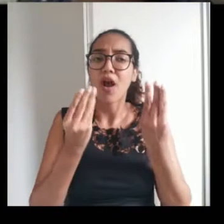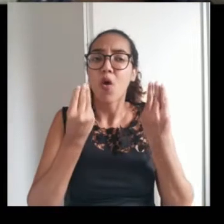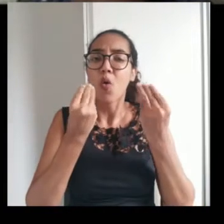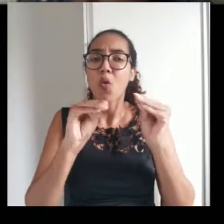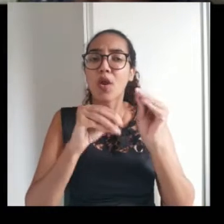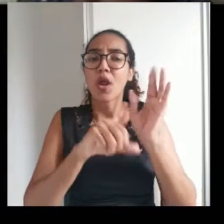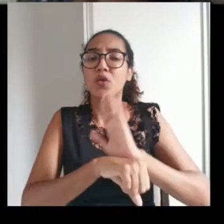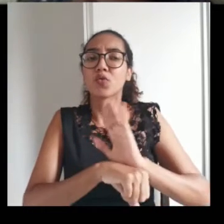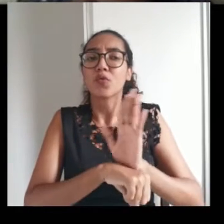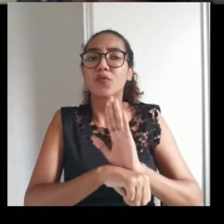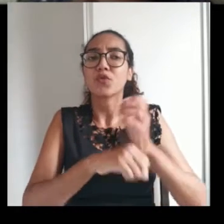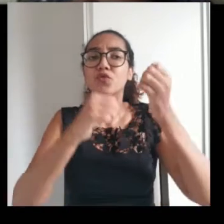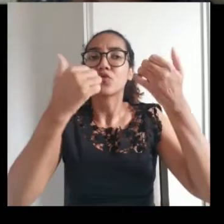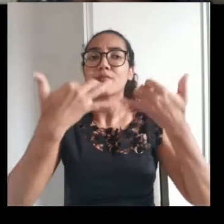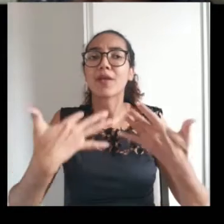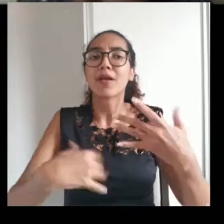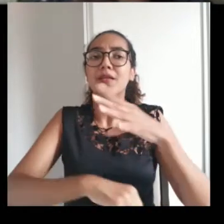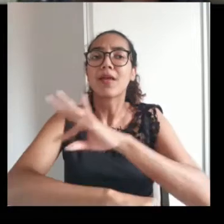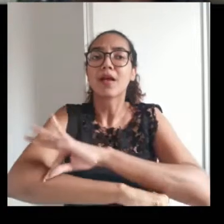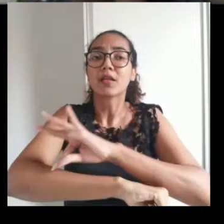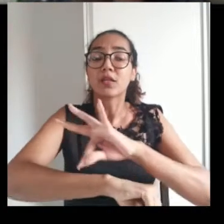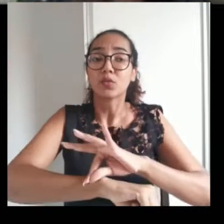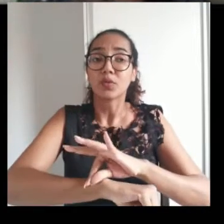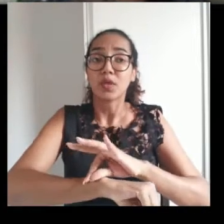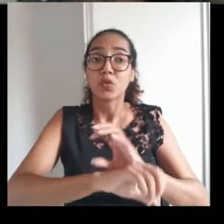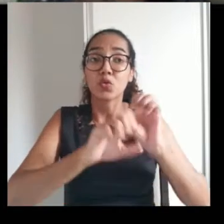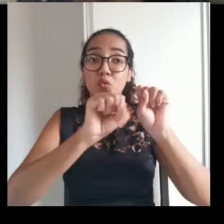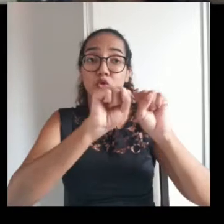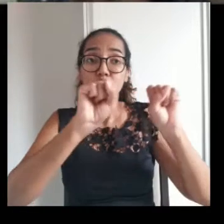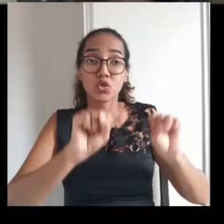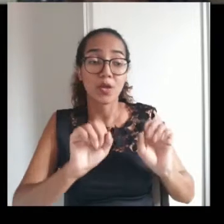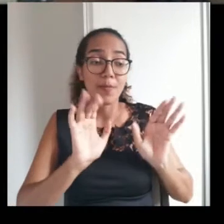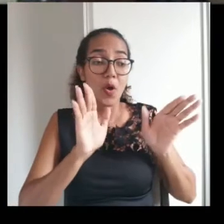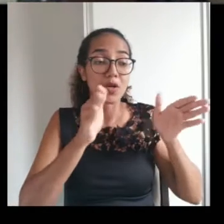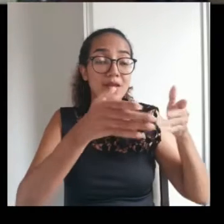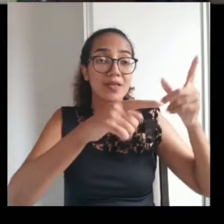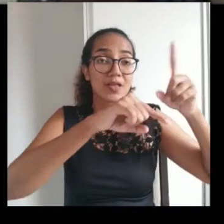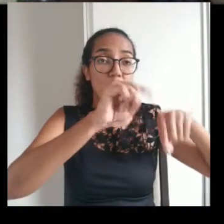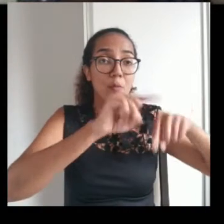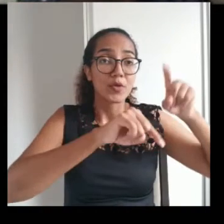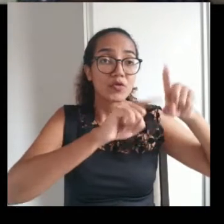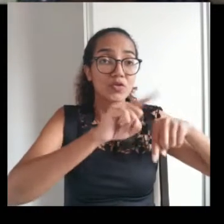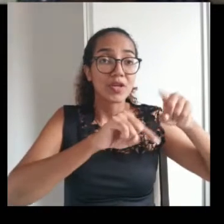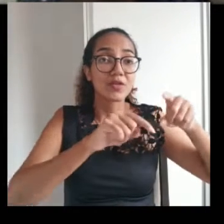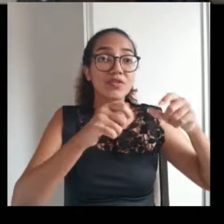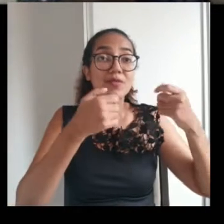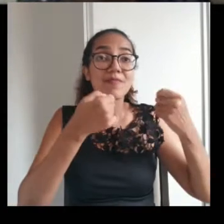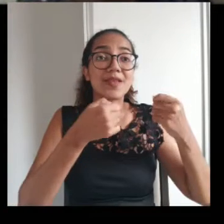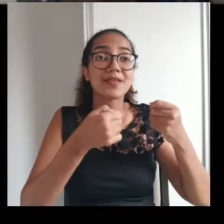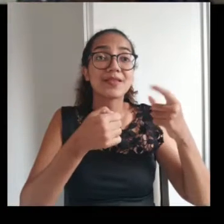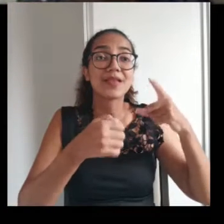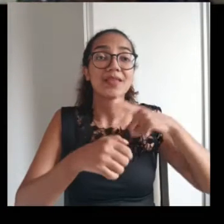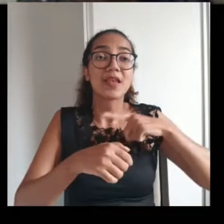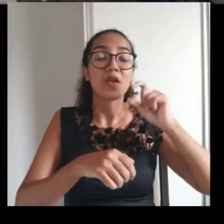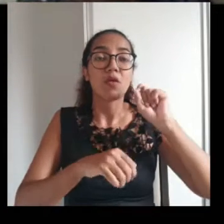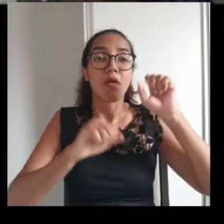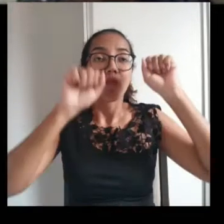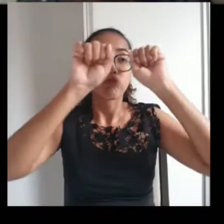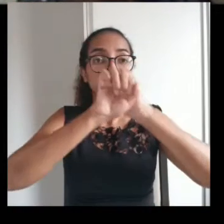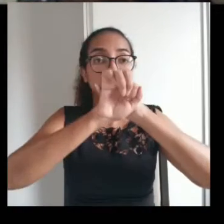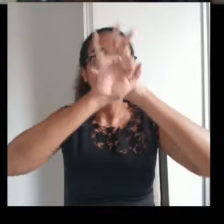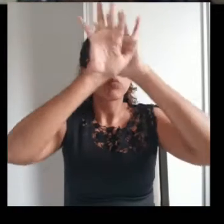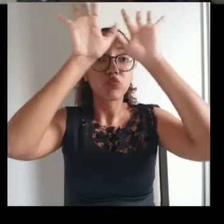né? A gente precisa, num sistema orientado a objetos, de ter uma alta coesão. O que é isso? As minhas classes,